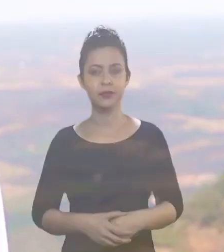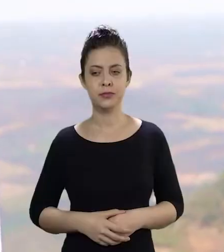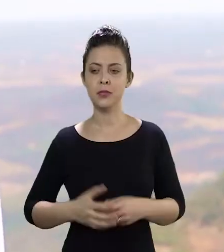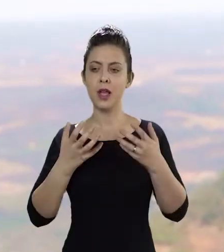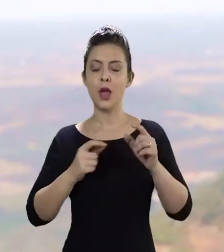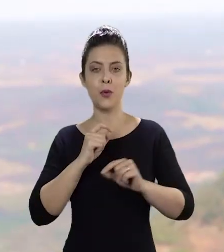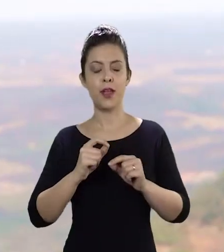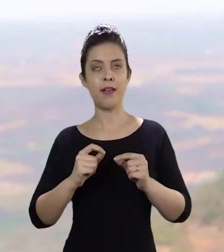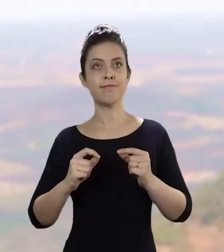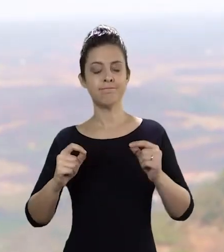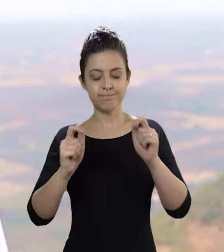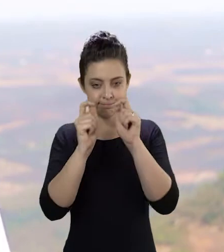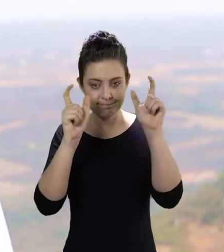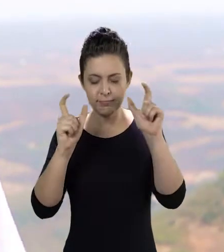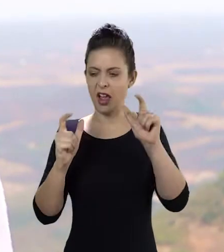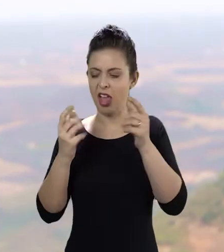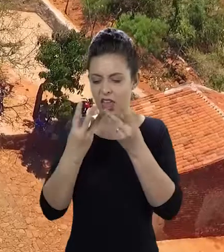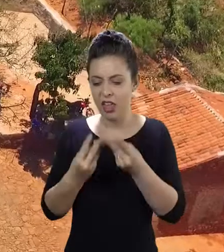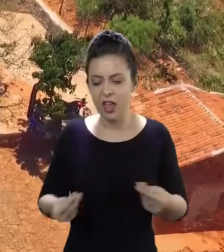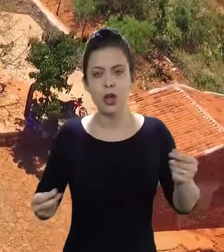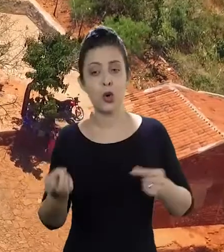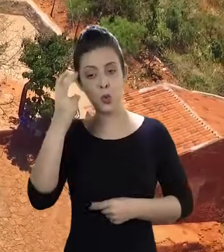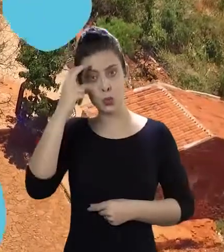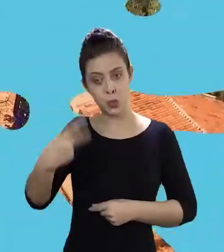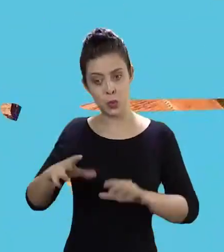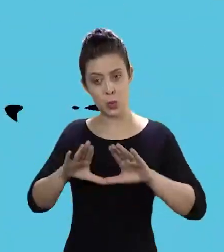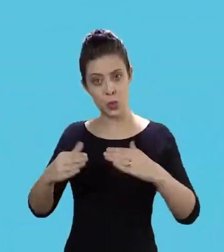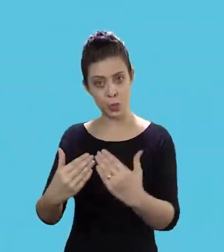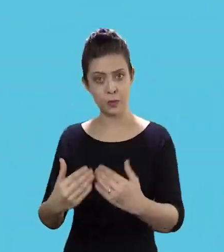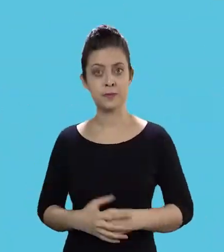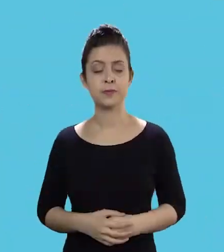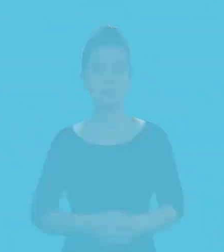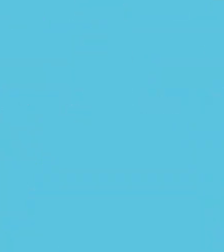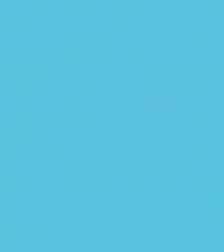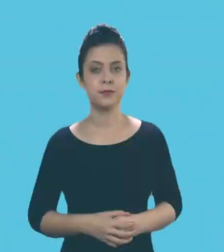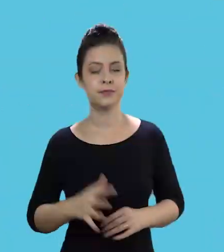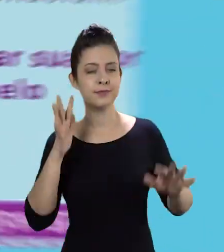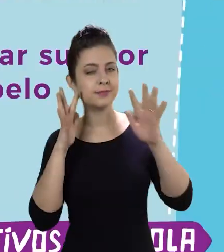queremos reacender essa chama que estava sendo perdida, que é a cultura da comunidade.